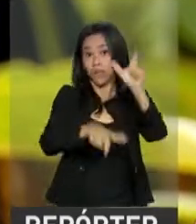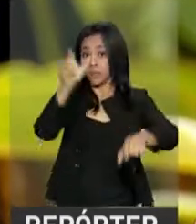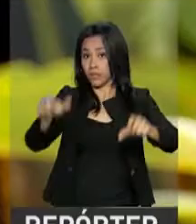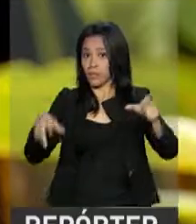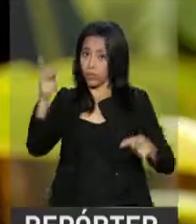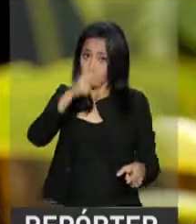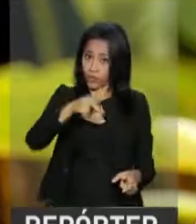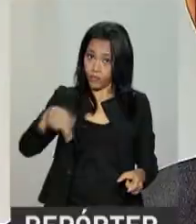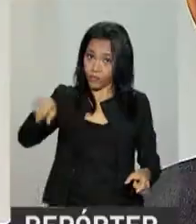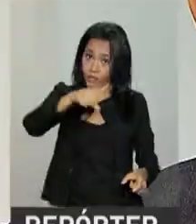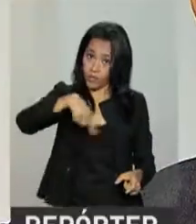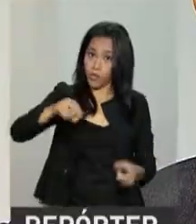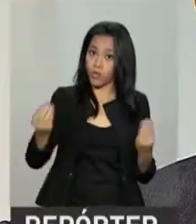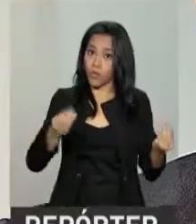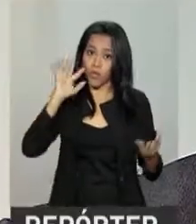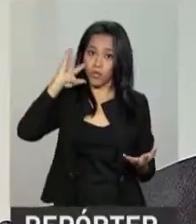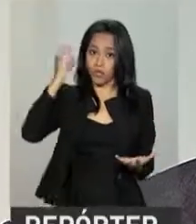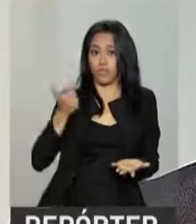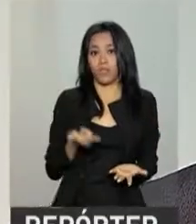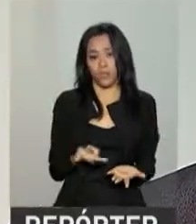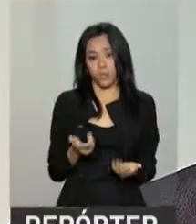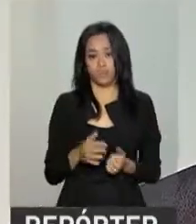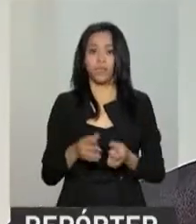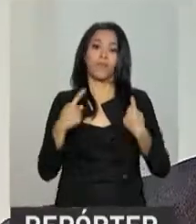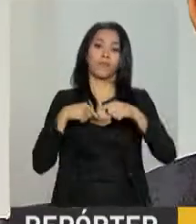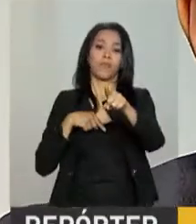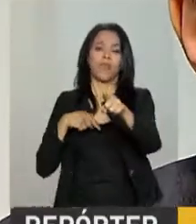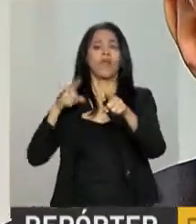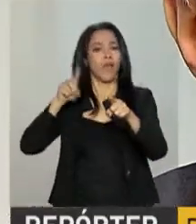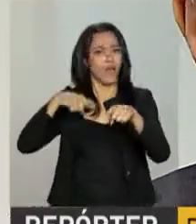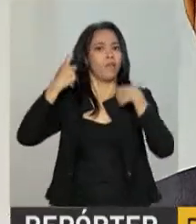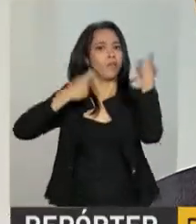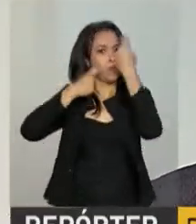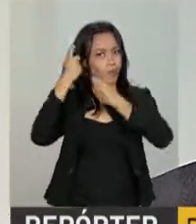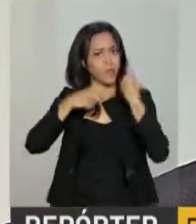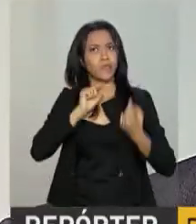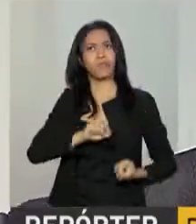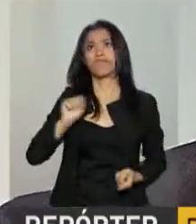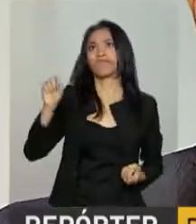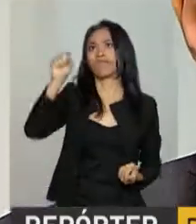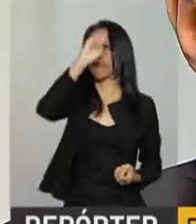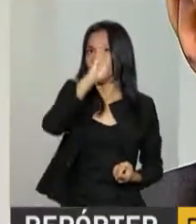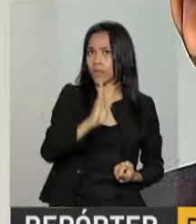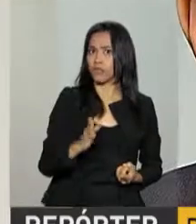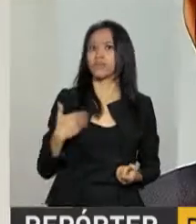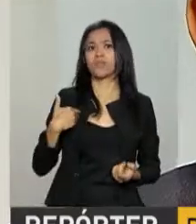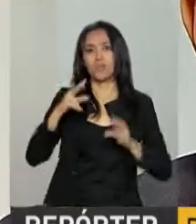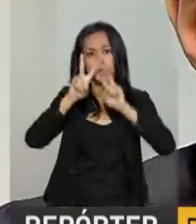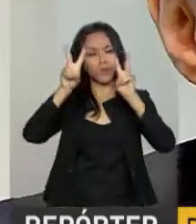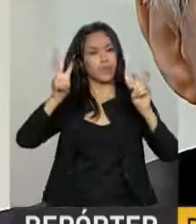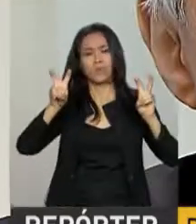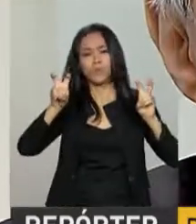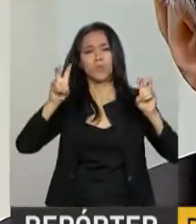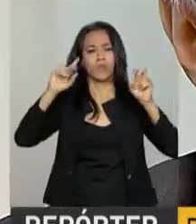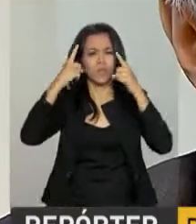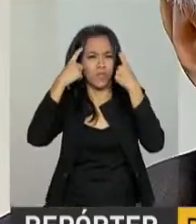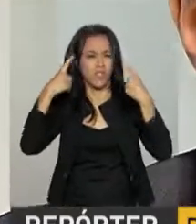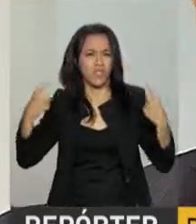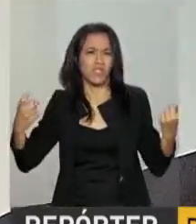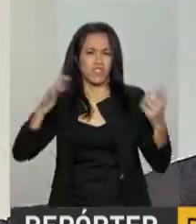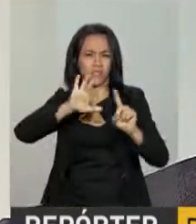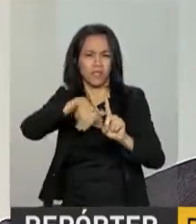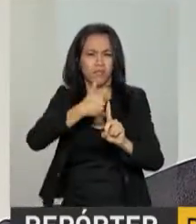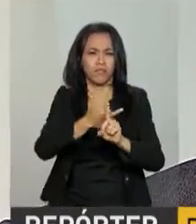de conflitos é uma situação preocupante em todo o país não sabemos disso a questão da violência nós